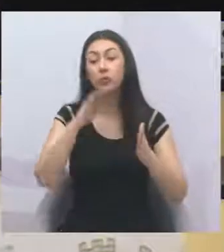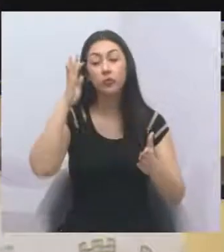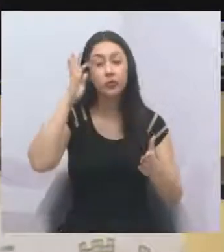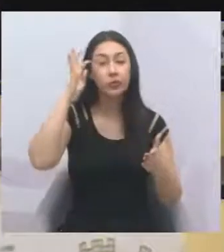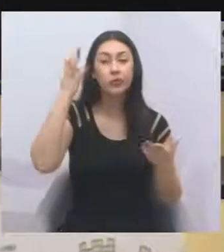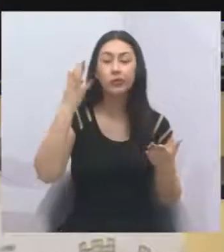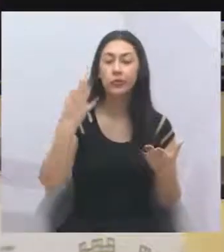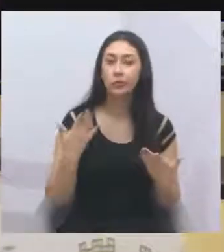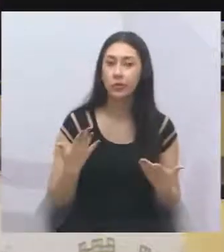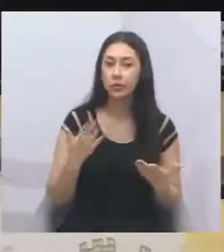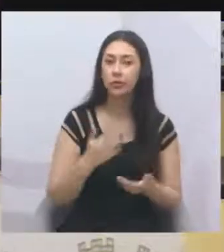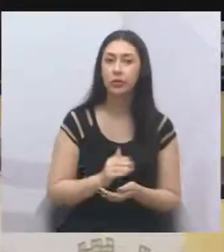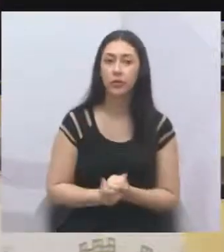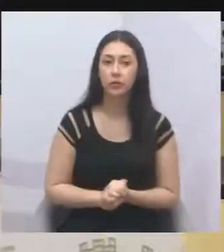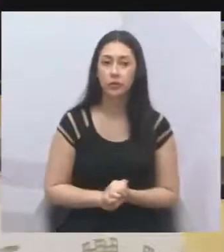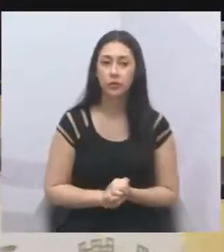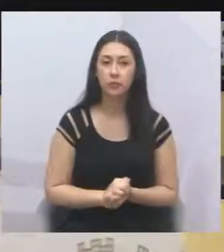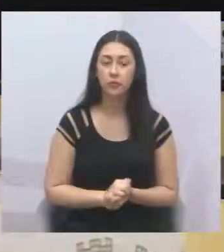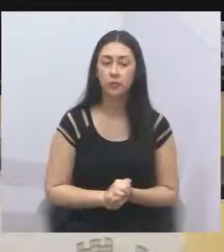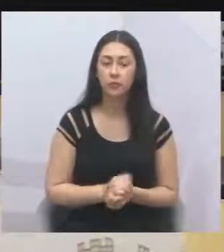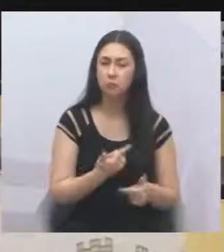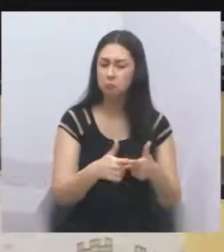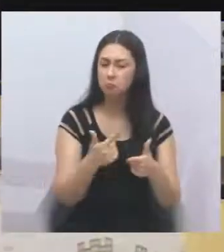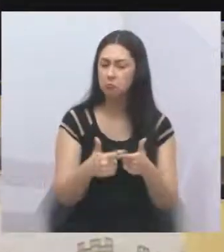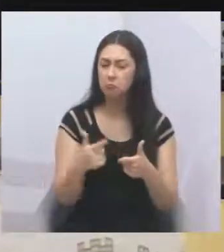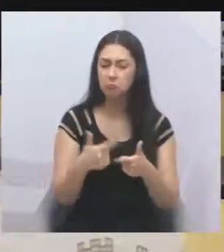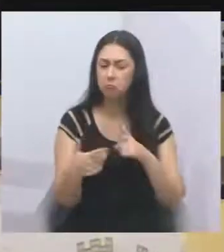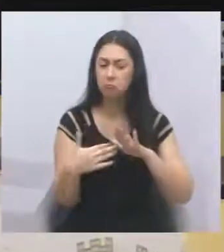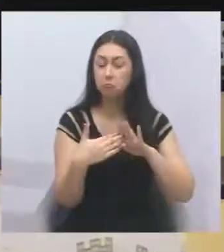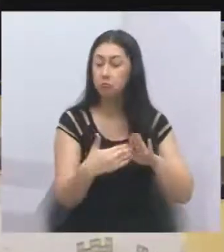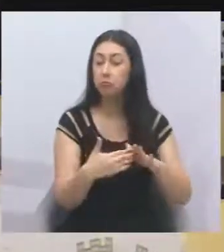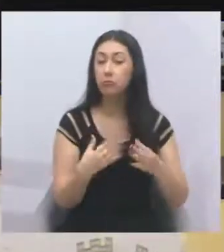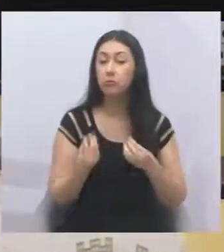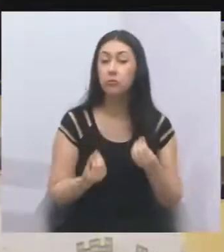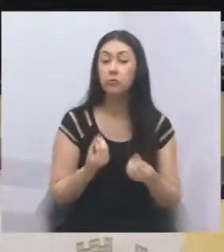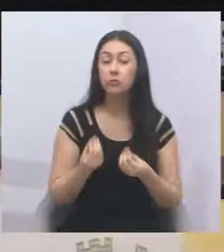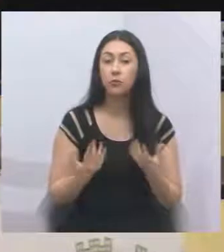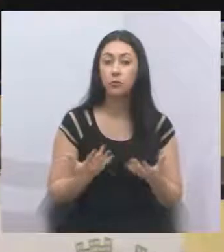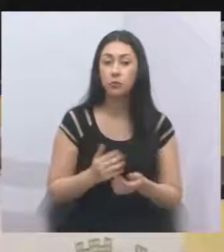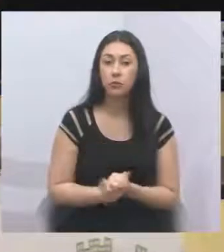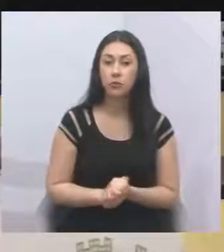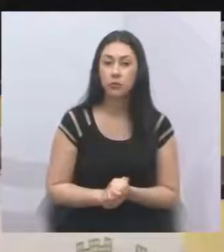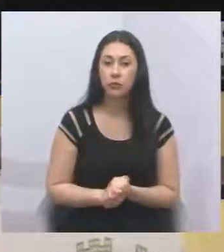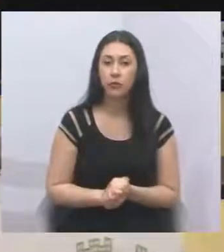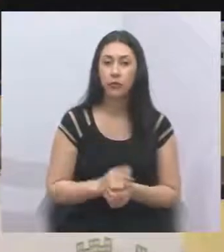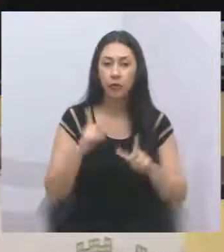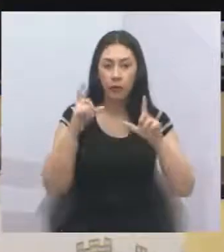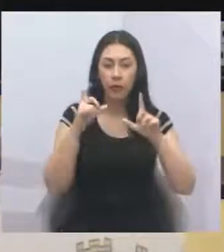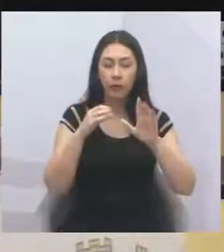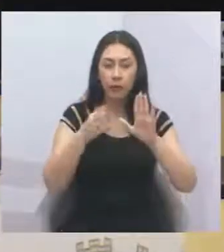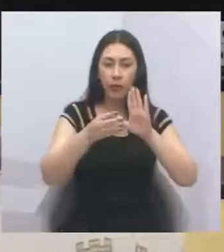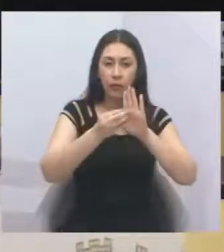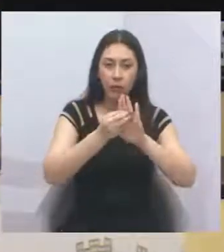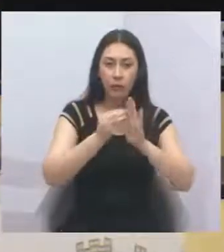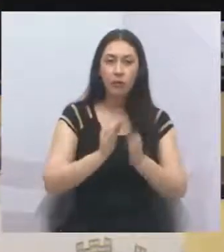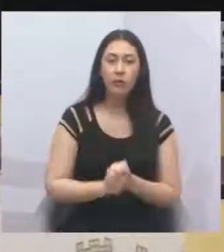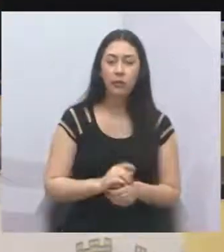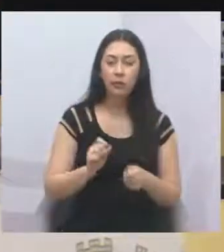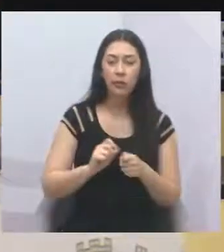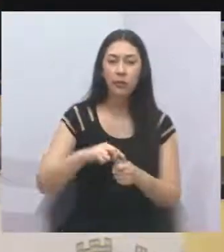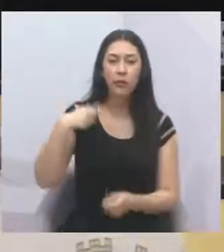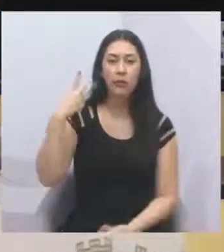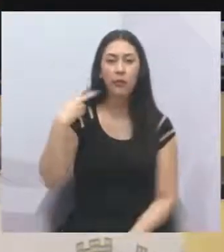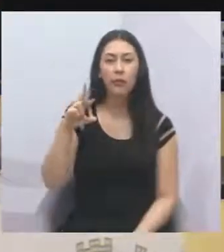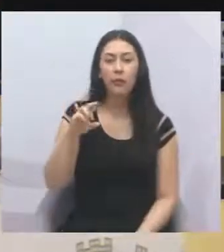pôde tomar para sanar esse problema? Anexamos foto. Autoria,